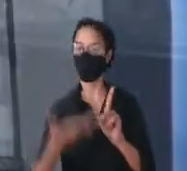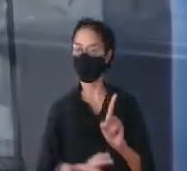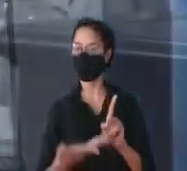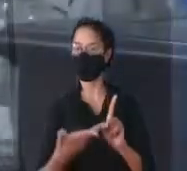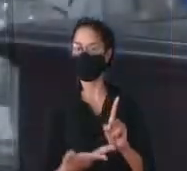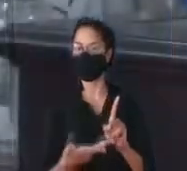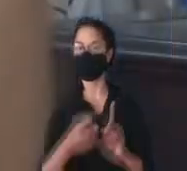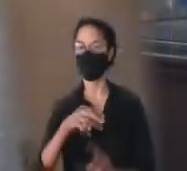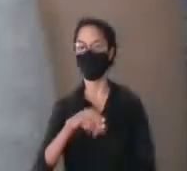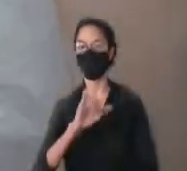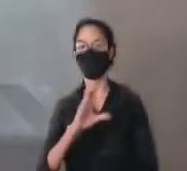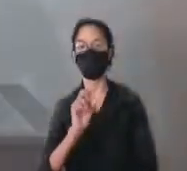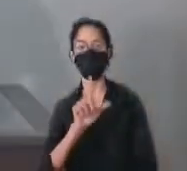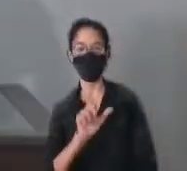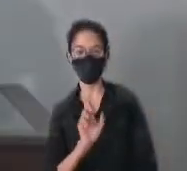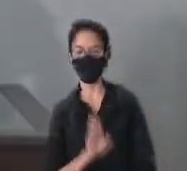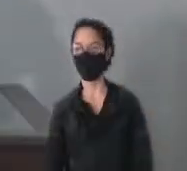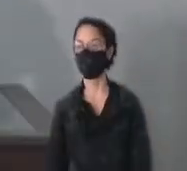agraciado a Nicole